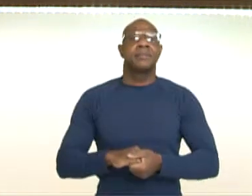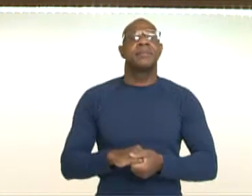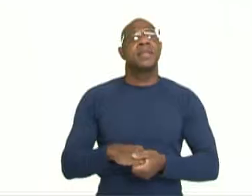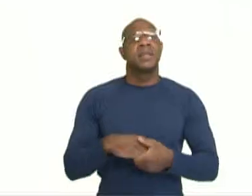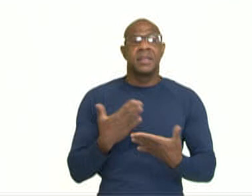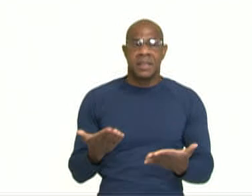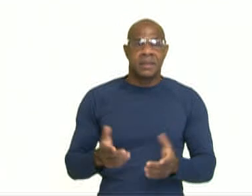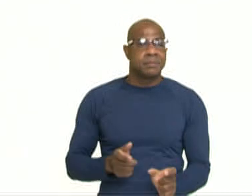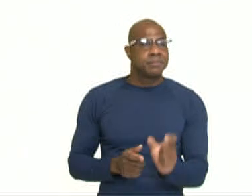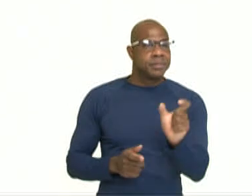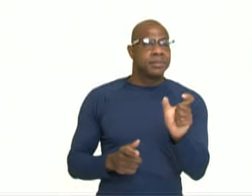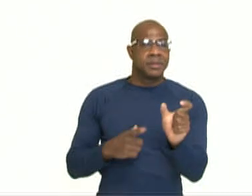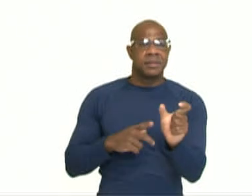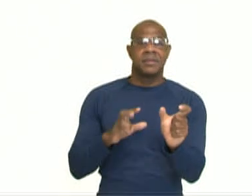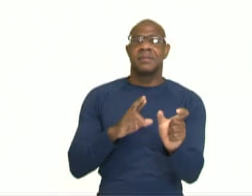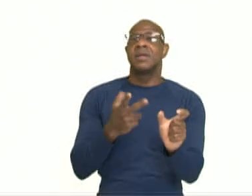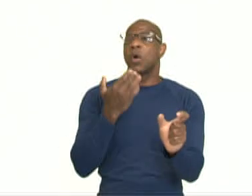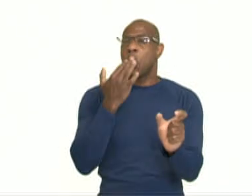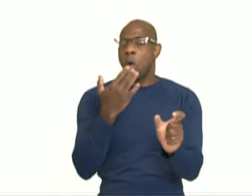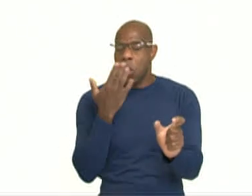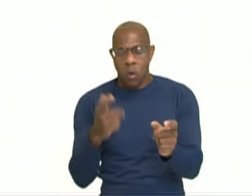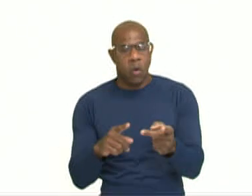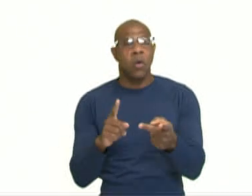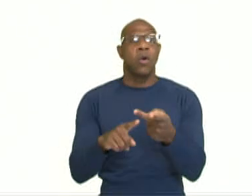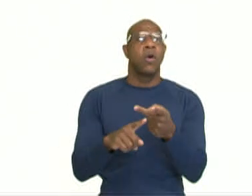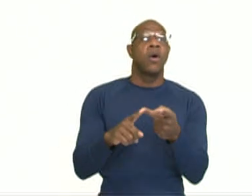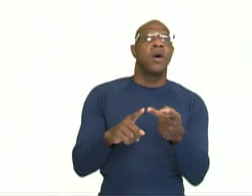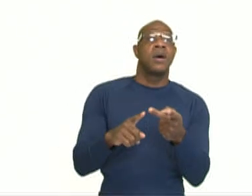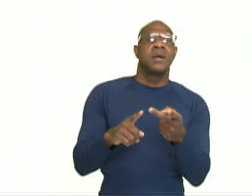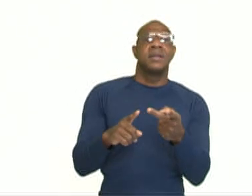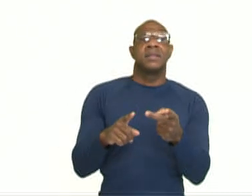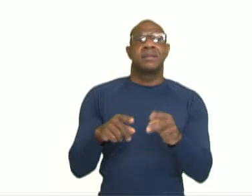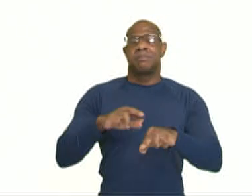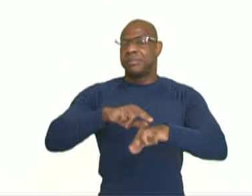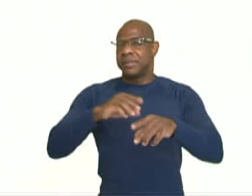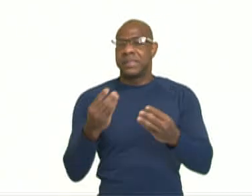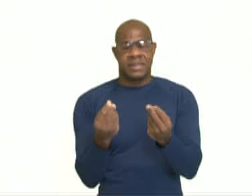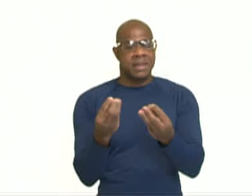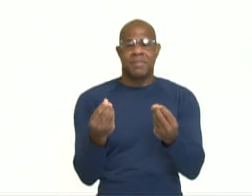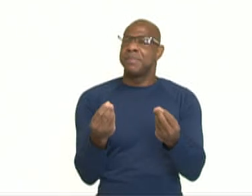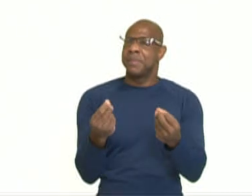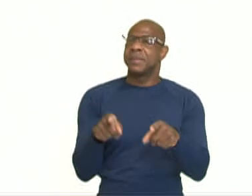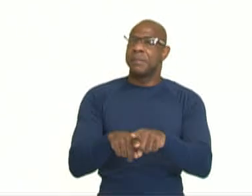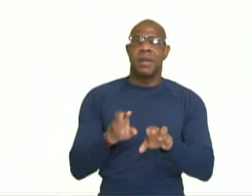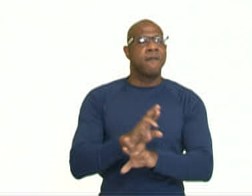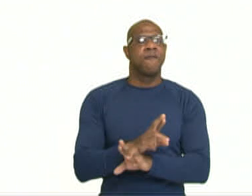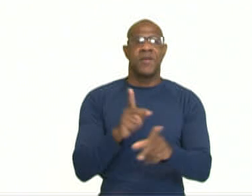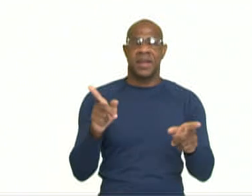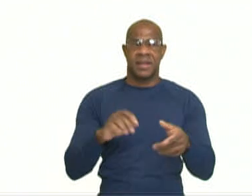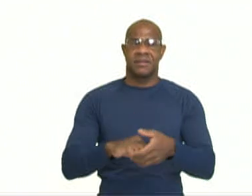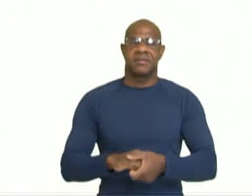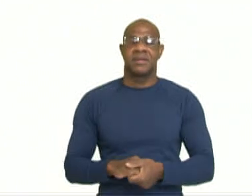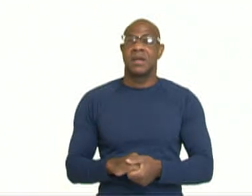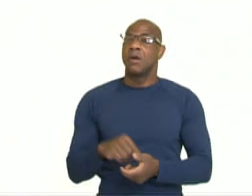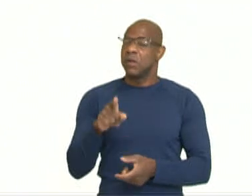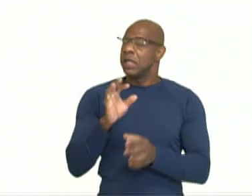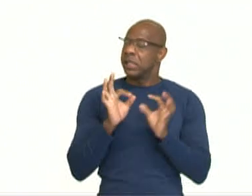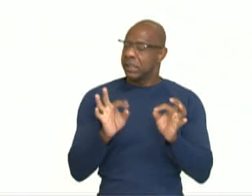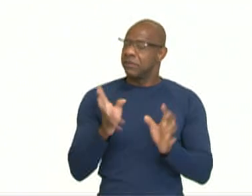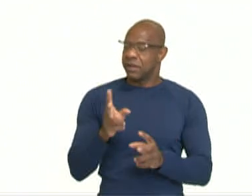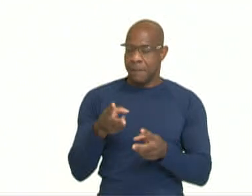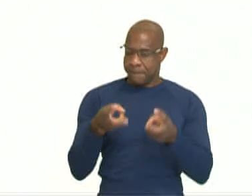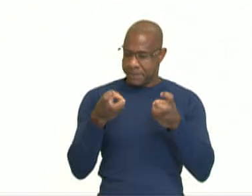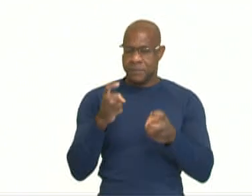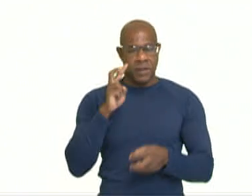diferenciadas em termos de tonalidade, em termos de cor, distribuição e textura. Muitas vezes, tenho certeza que vocês já viram, que